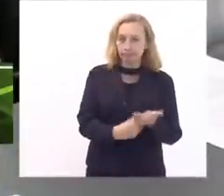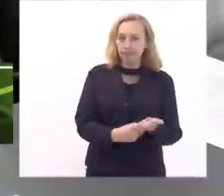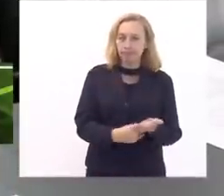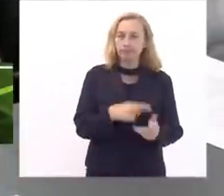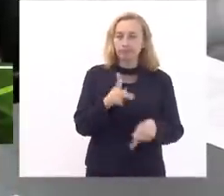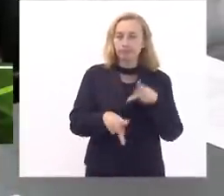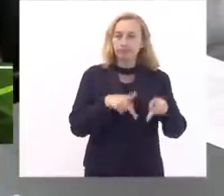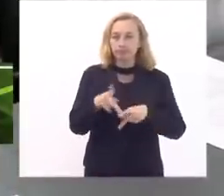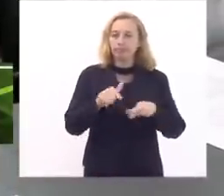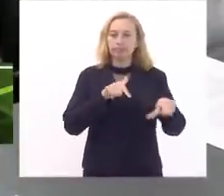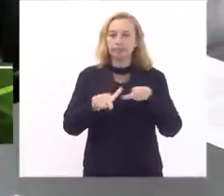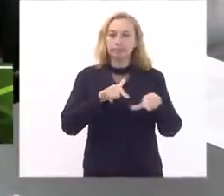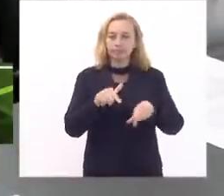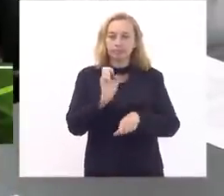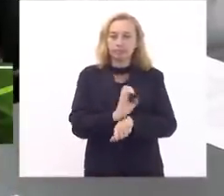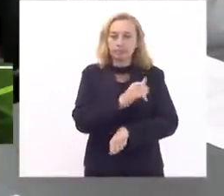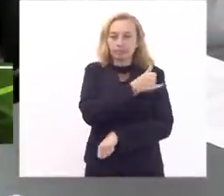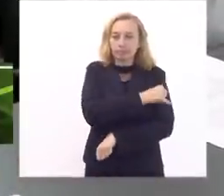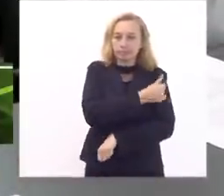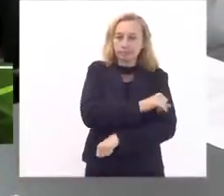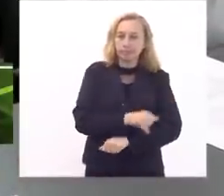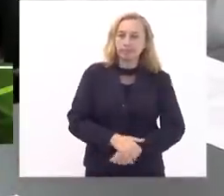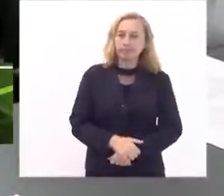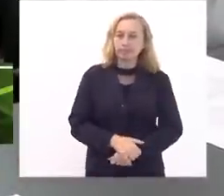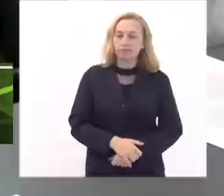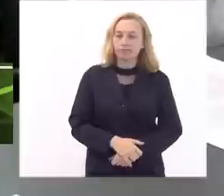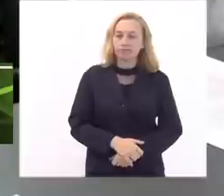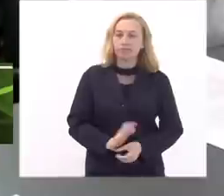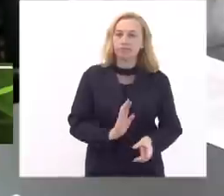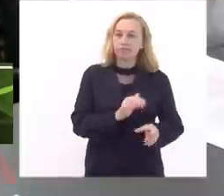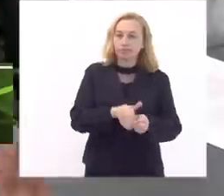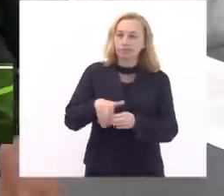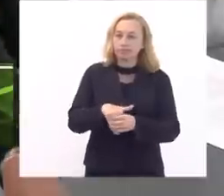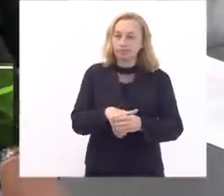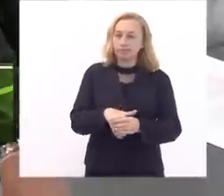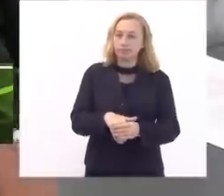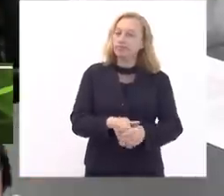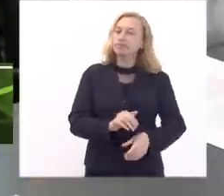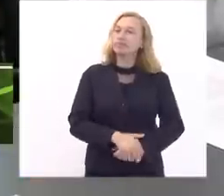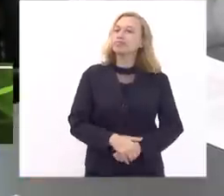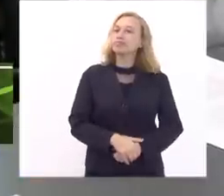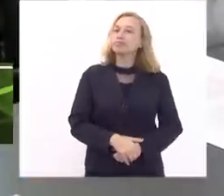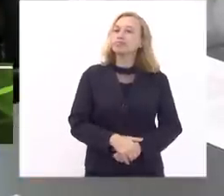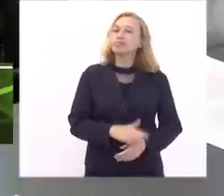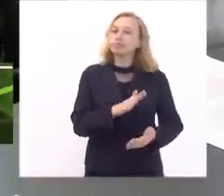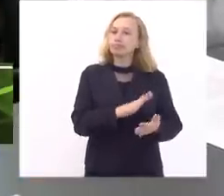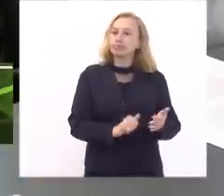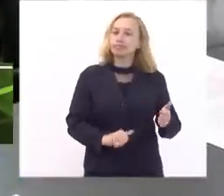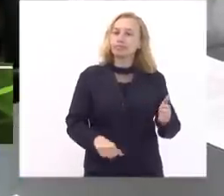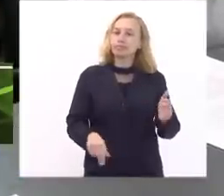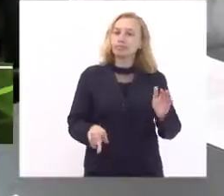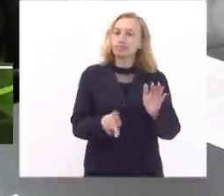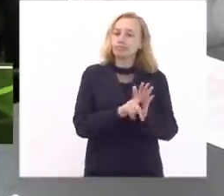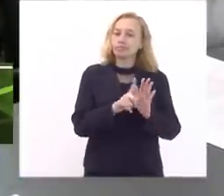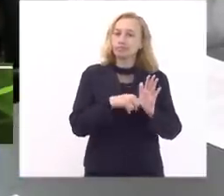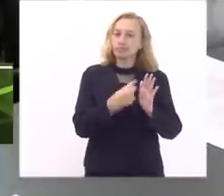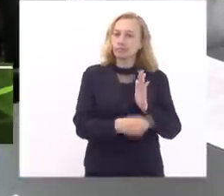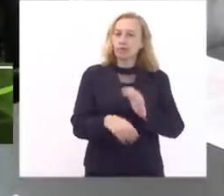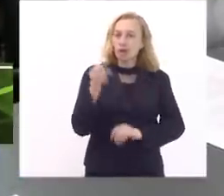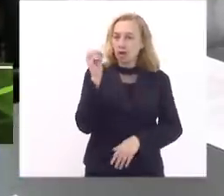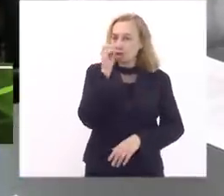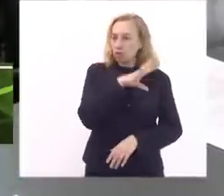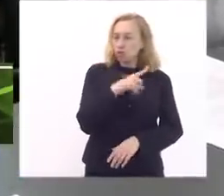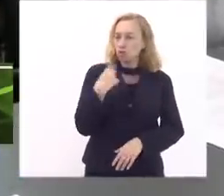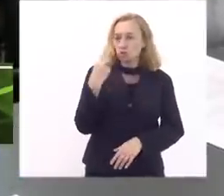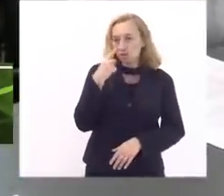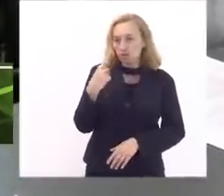povo trabalhador do estado do Rio de Janeiro, que votem pela derrubada desse veto. É absurdo o que a gente está